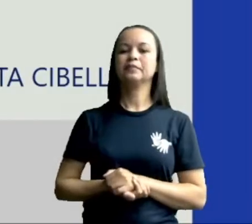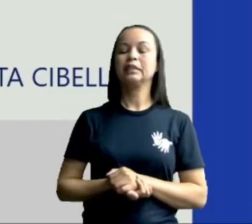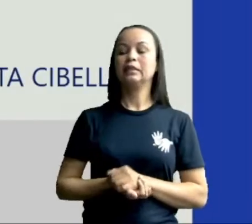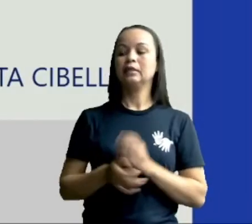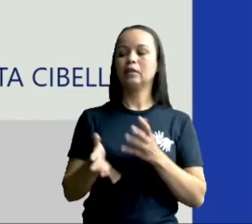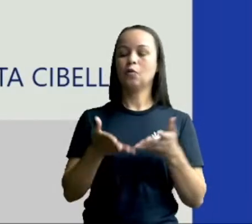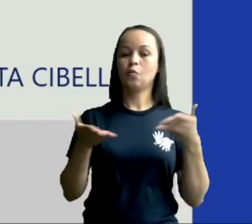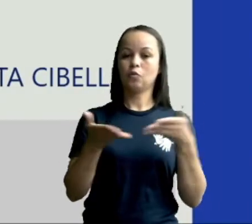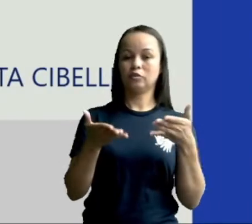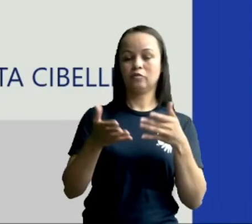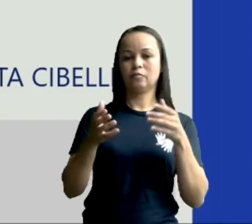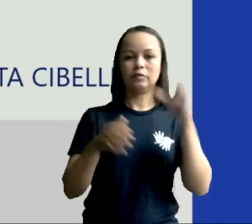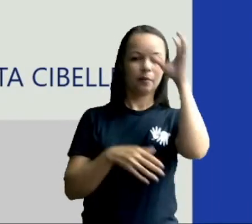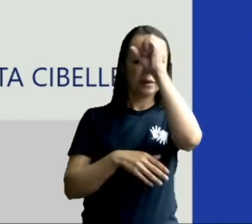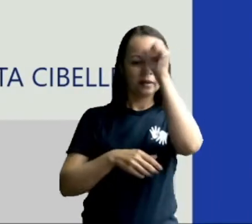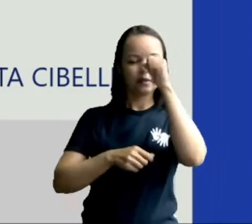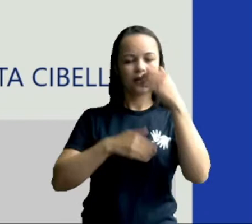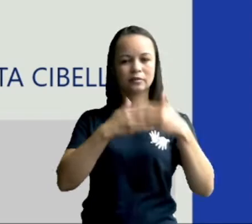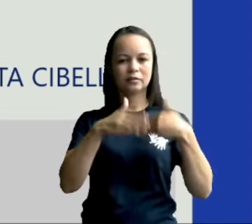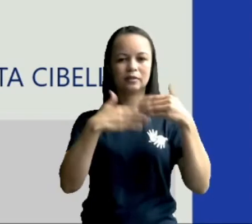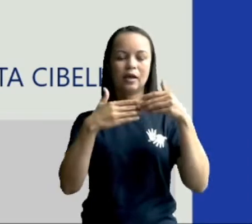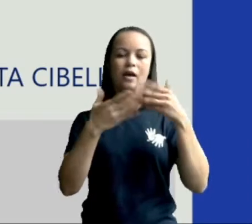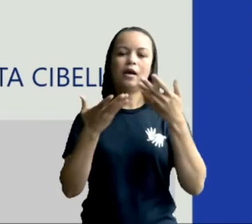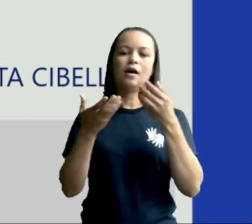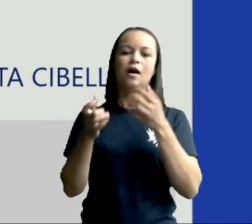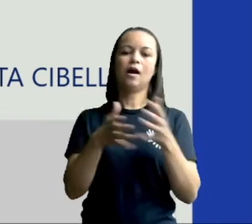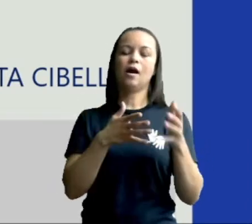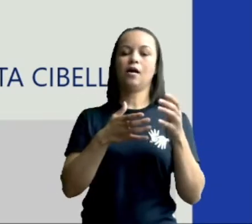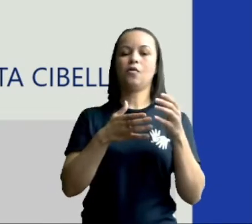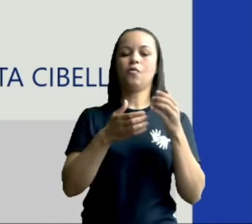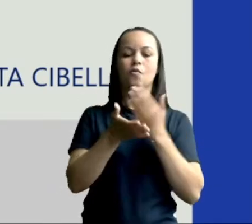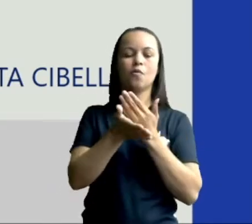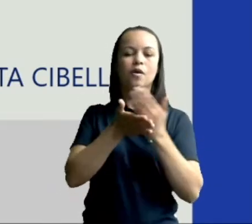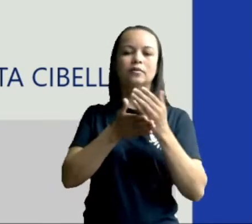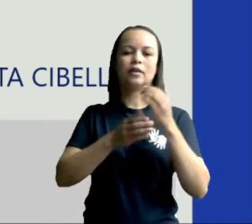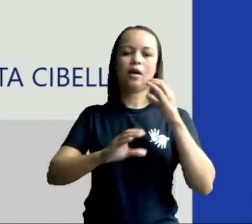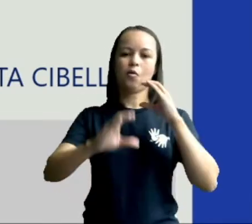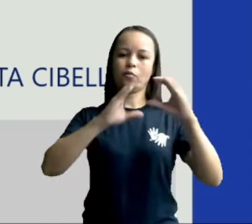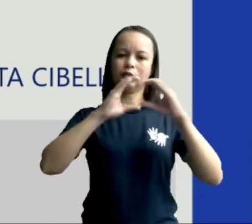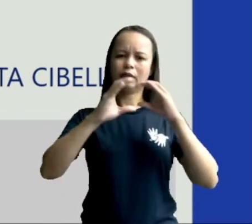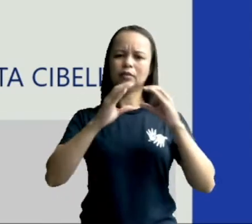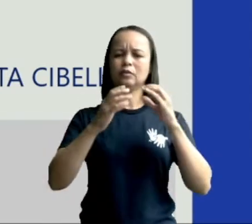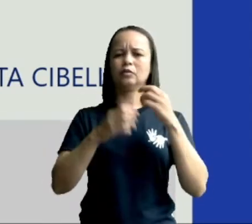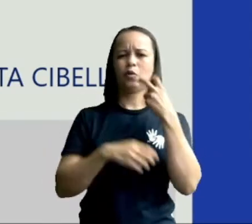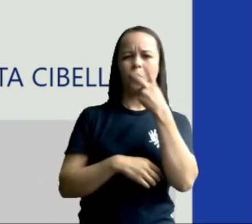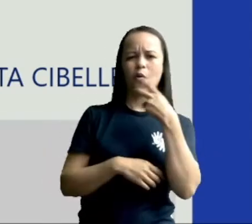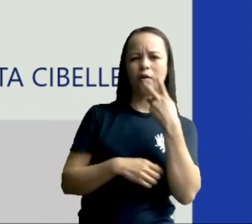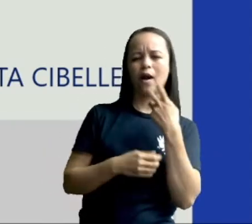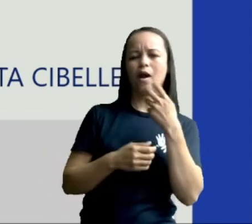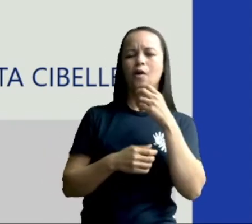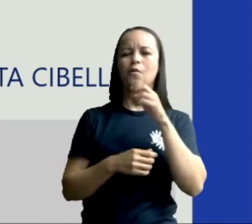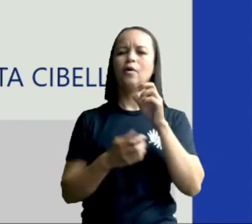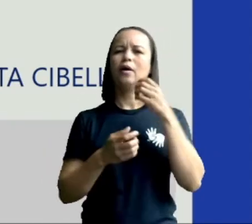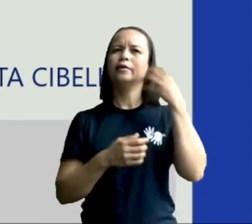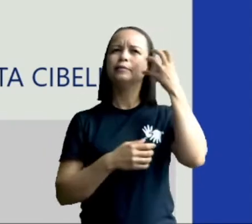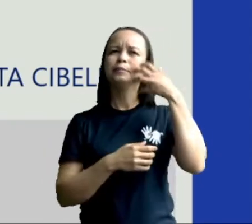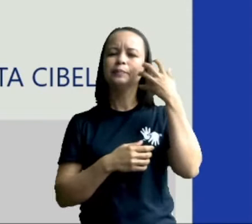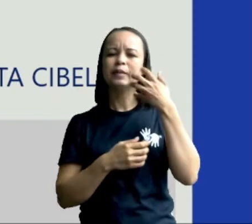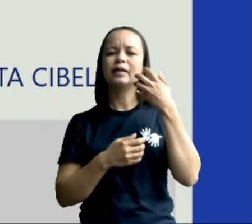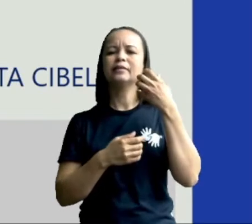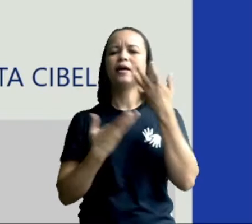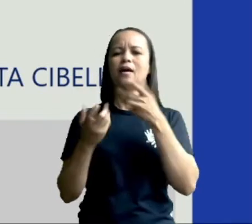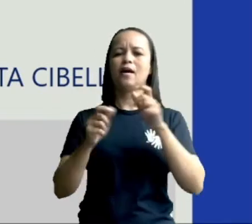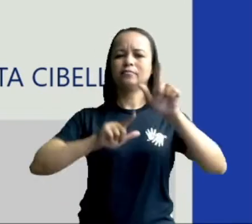a identificar as transformações ocorridas nos meios de comunicação, como cultura oral, imprensa, rádio,